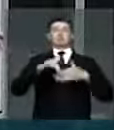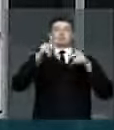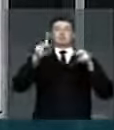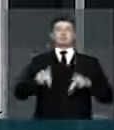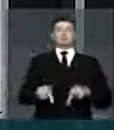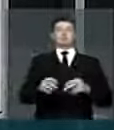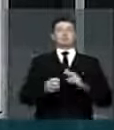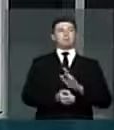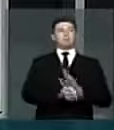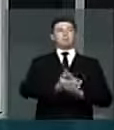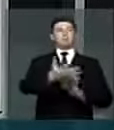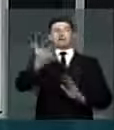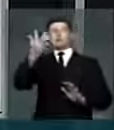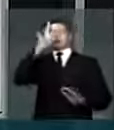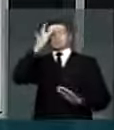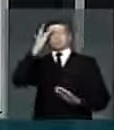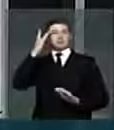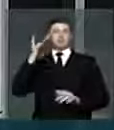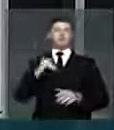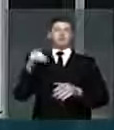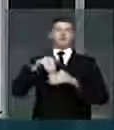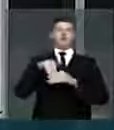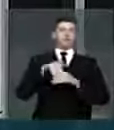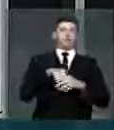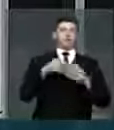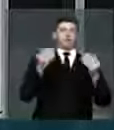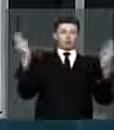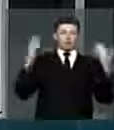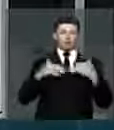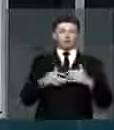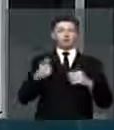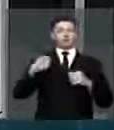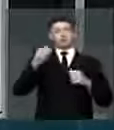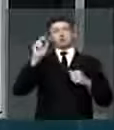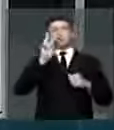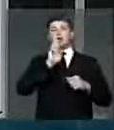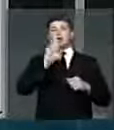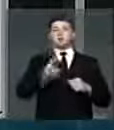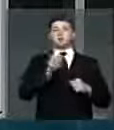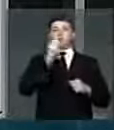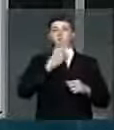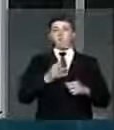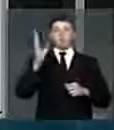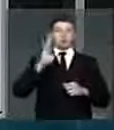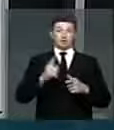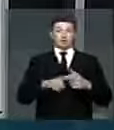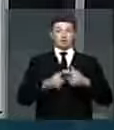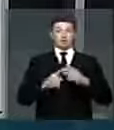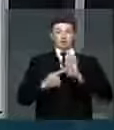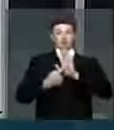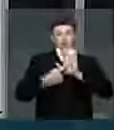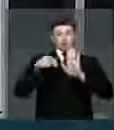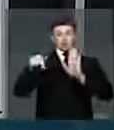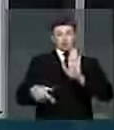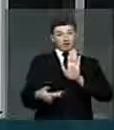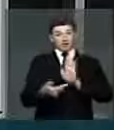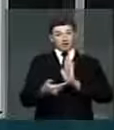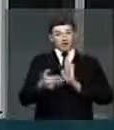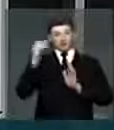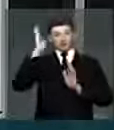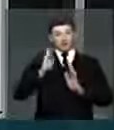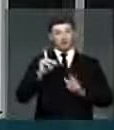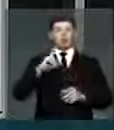cada um de nós traz aqui milhares de votos. Nós precisamos dar uma resposta porque a imagem da casa está